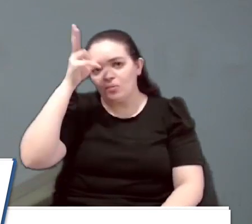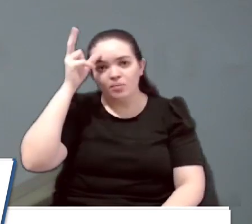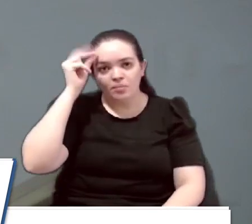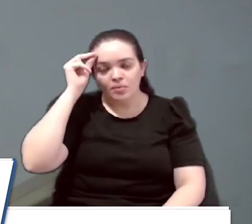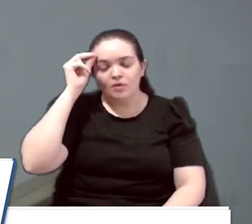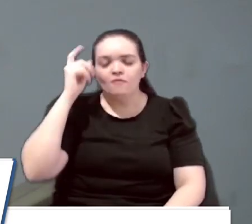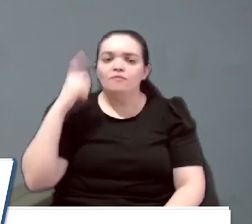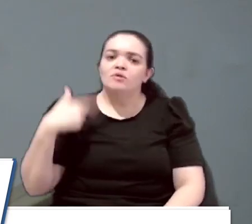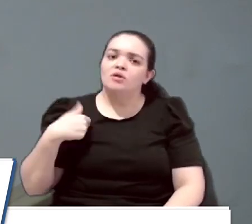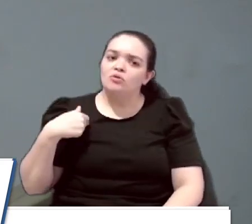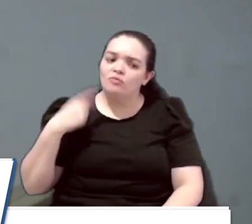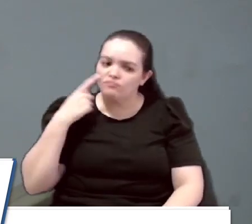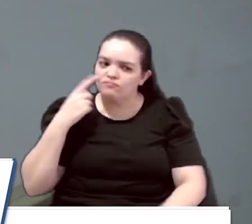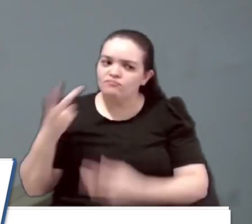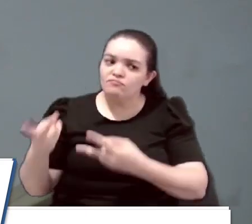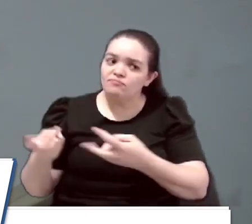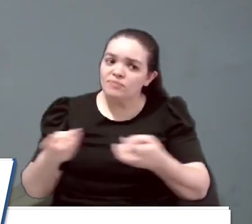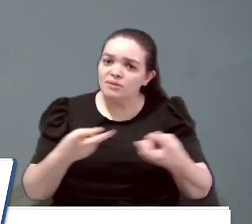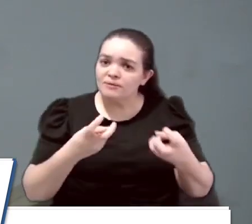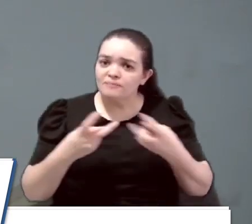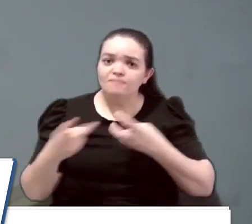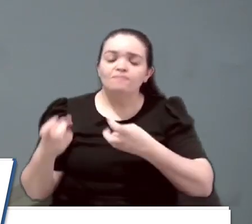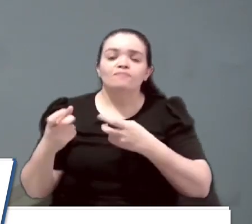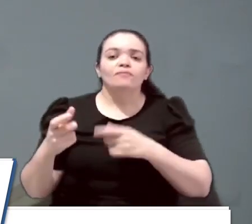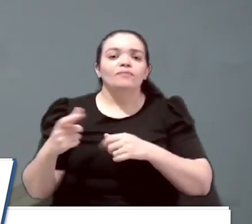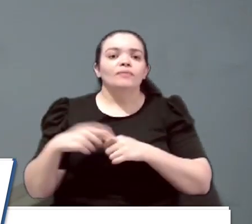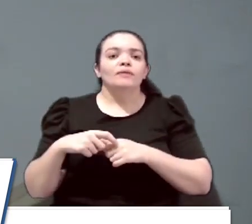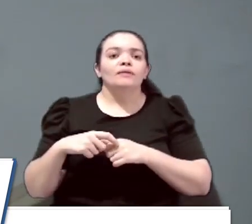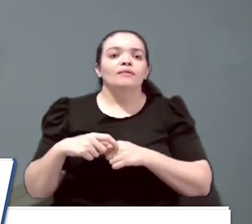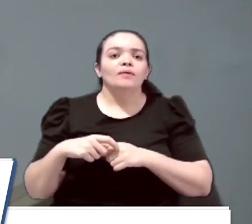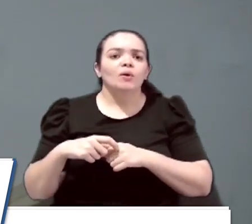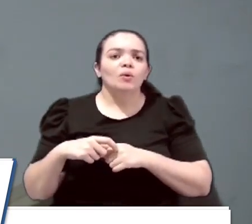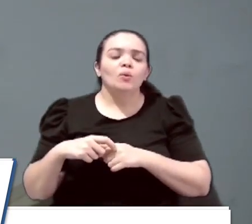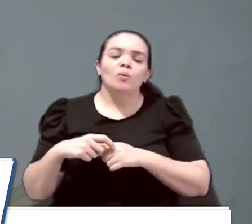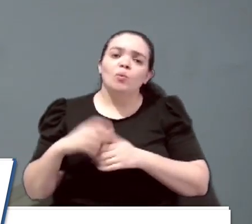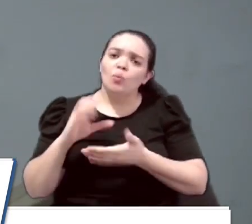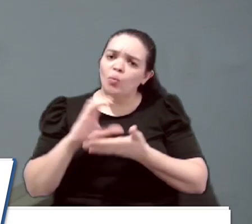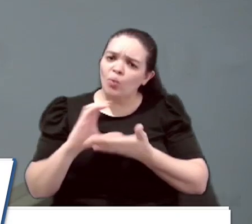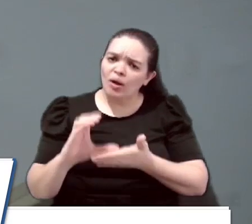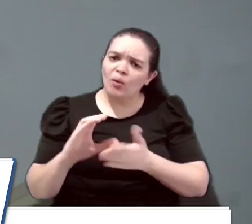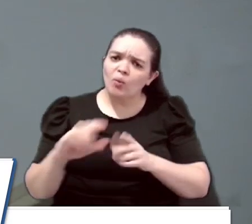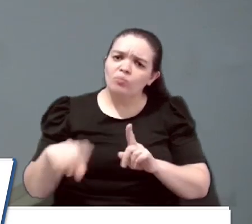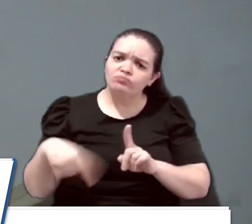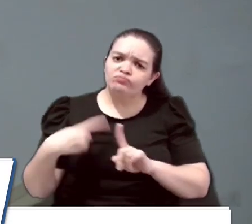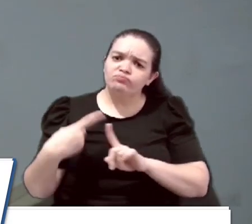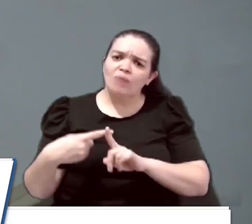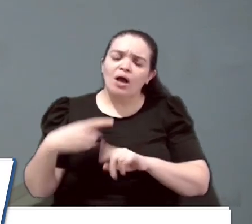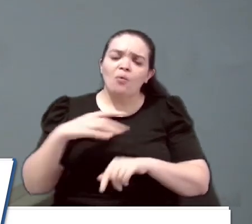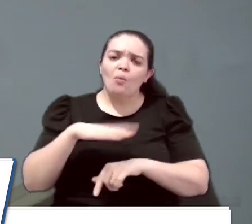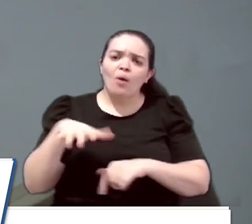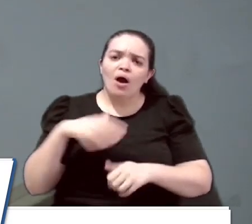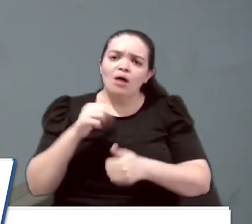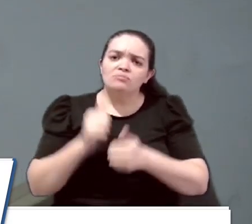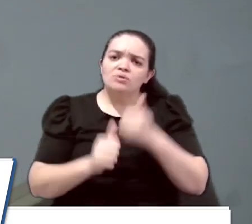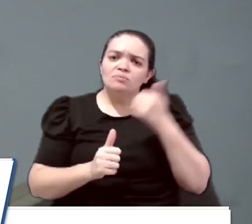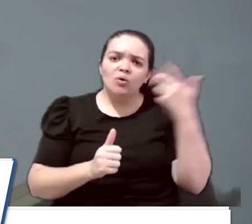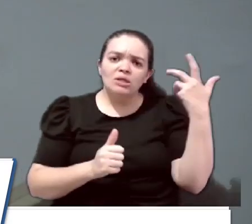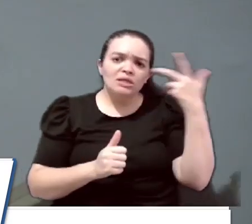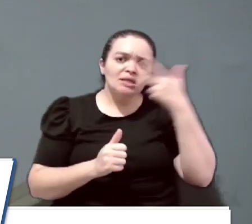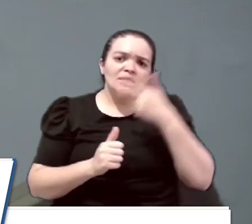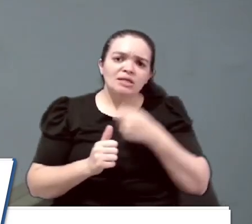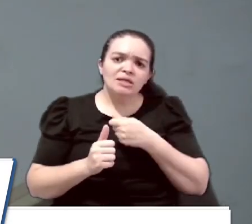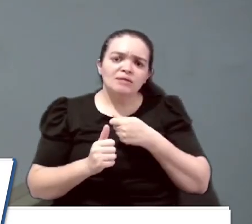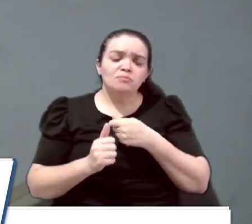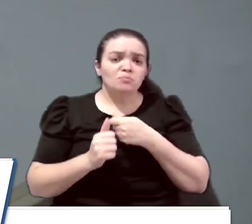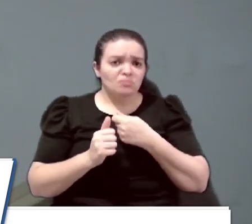dedicar um pouco a mais, mandar mais um pouco de recurso, dá para fazer uma área esportiva muito bonita, e